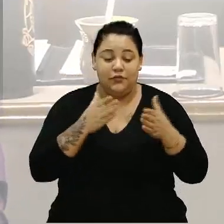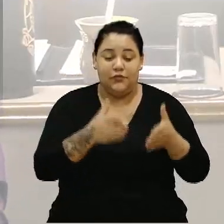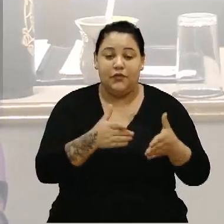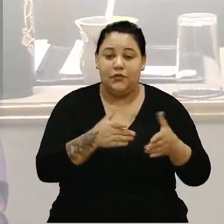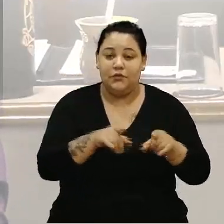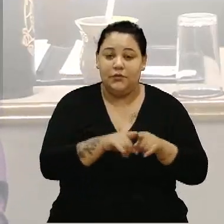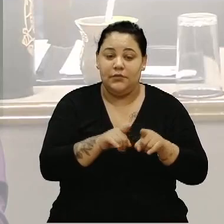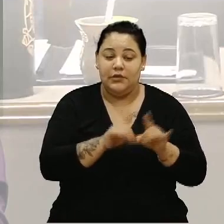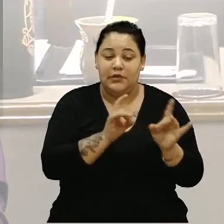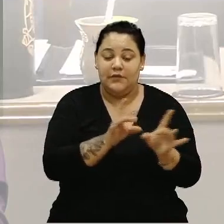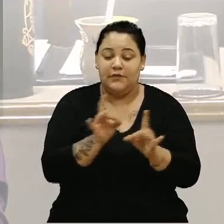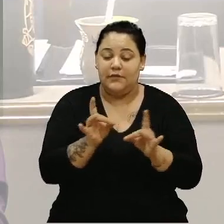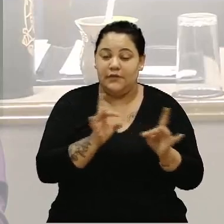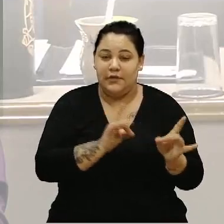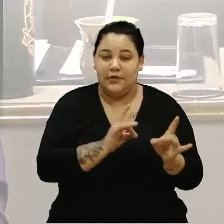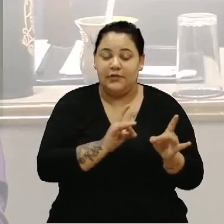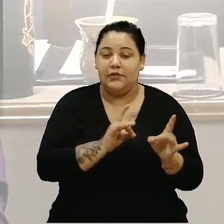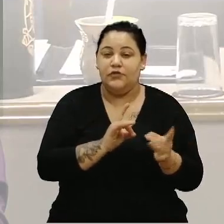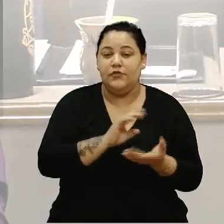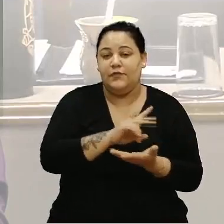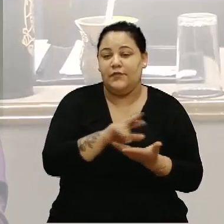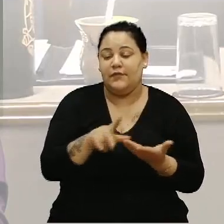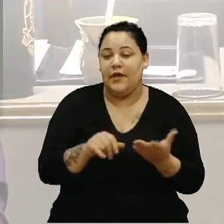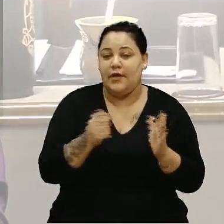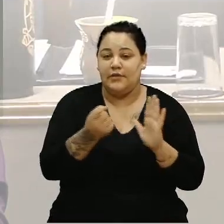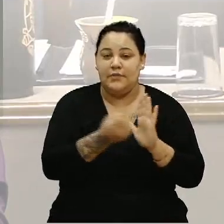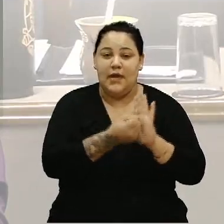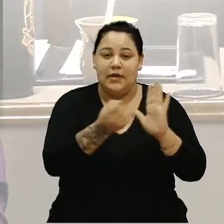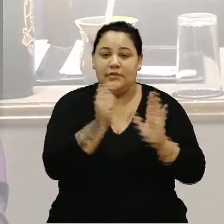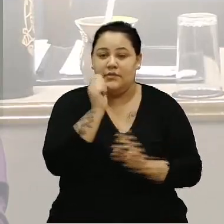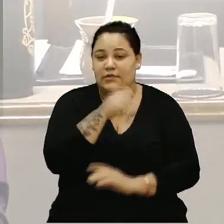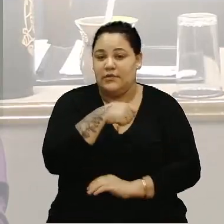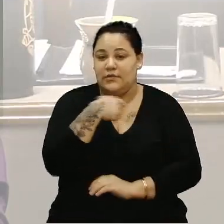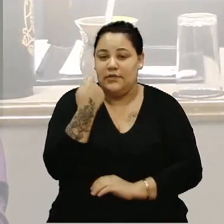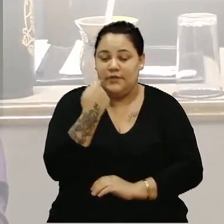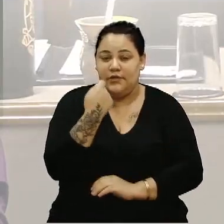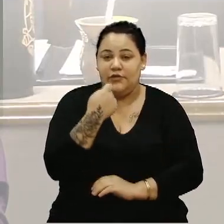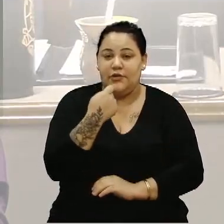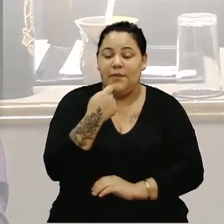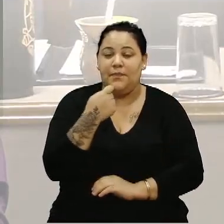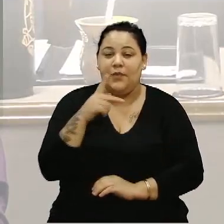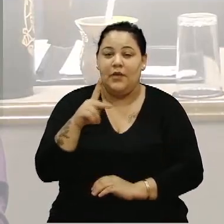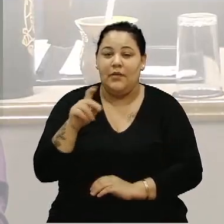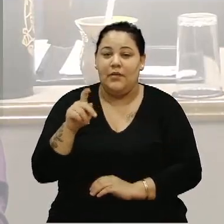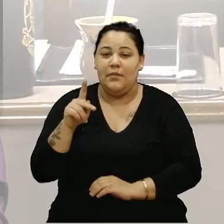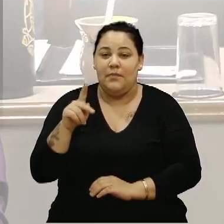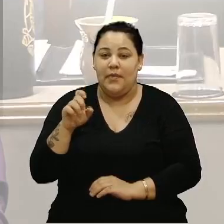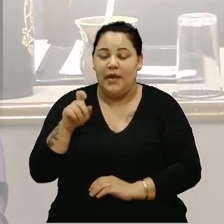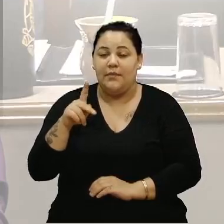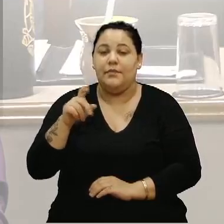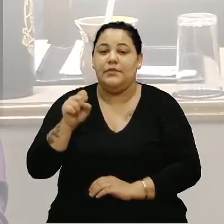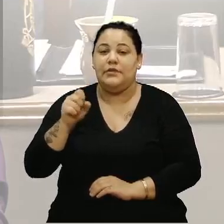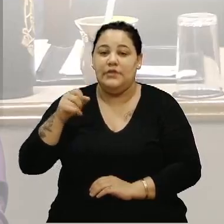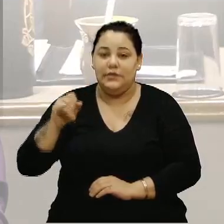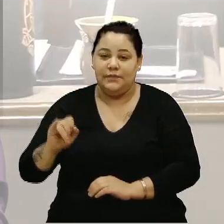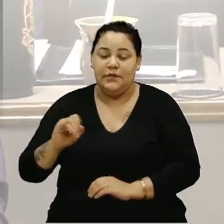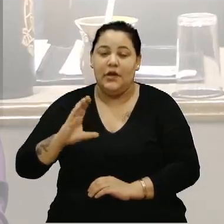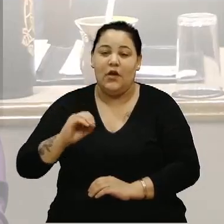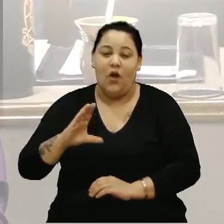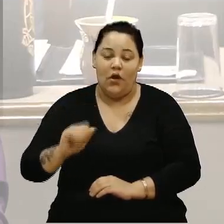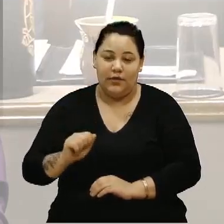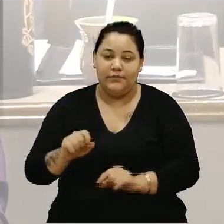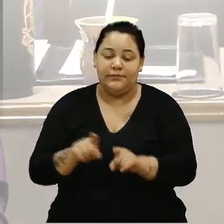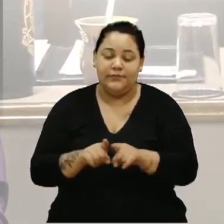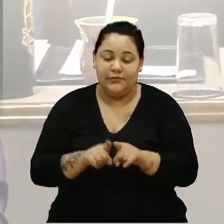grandes marcas, como Serra Malte, Pepsi, Kaiser e Coca-Cola, além de engarrafar o